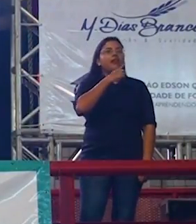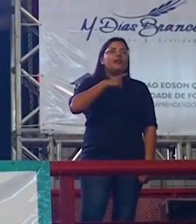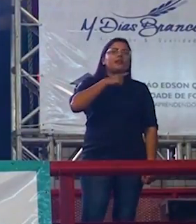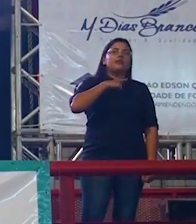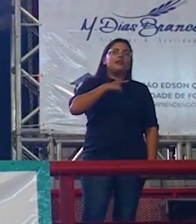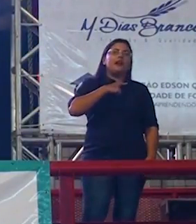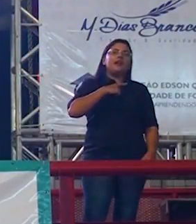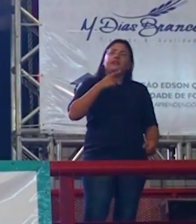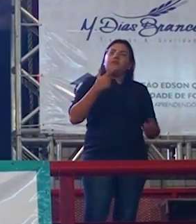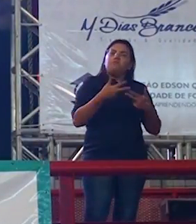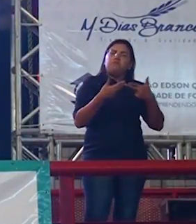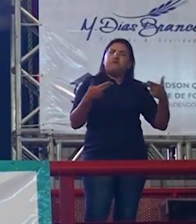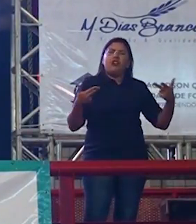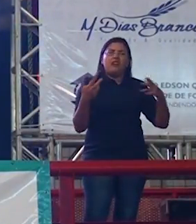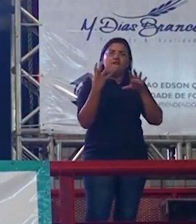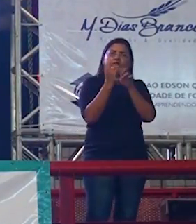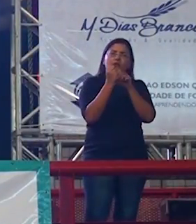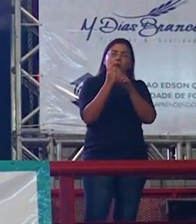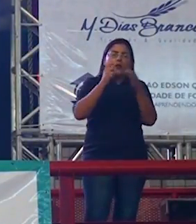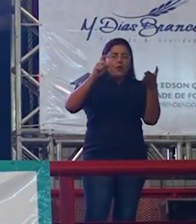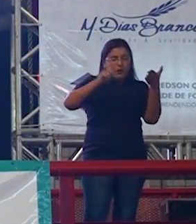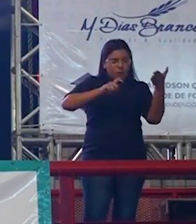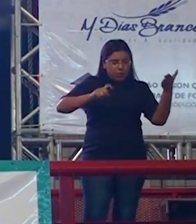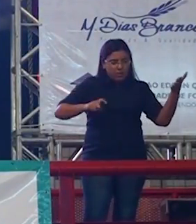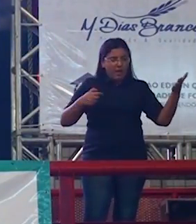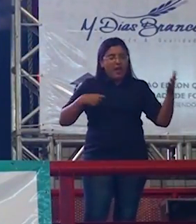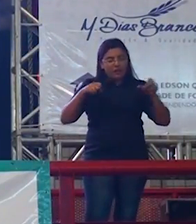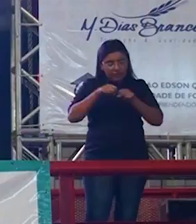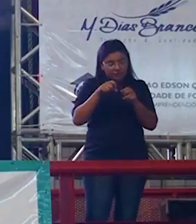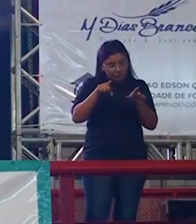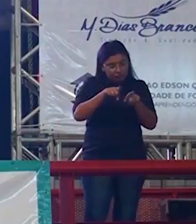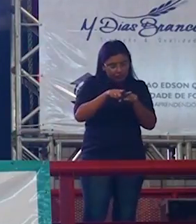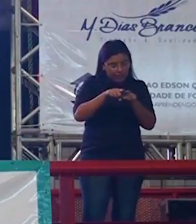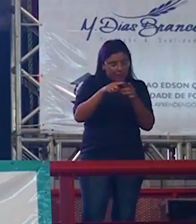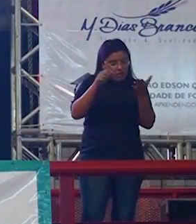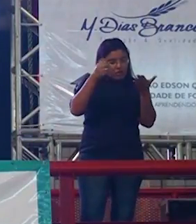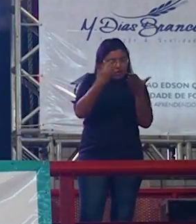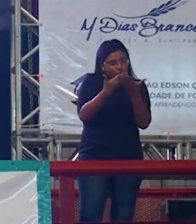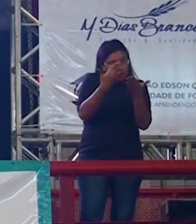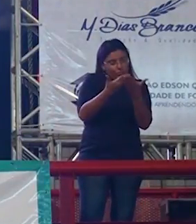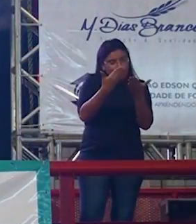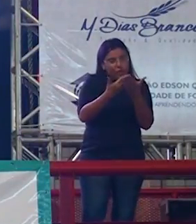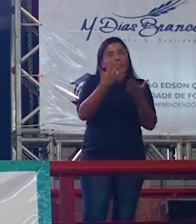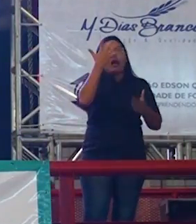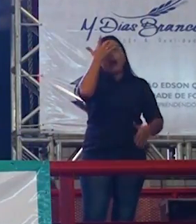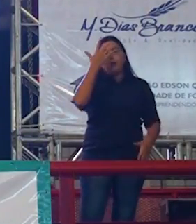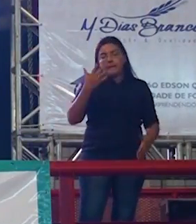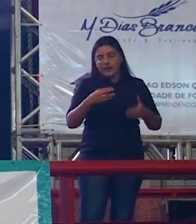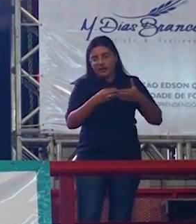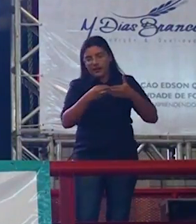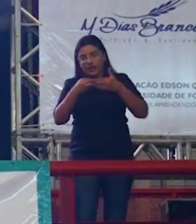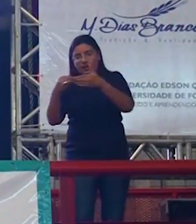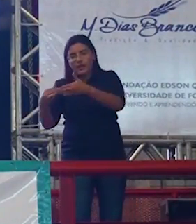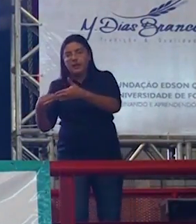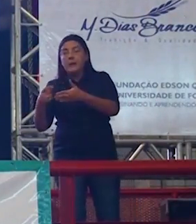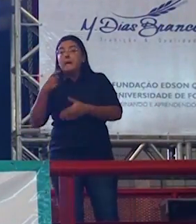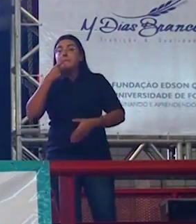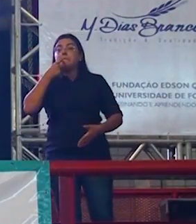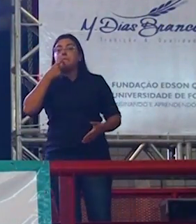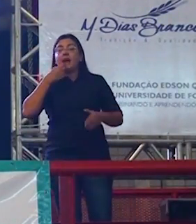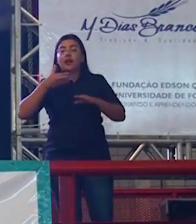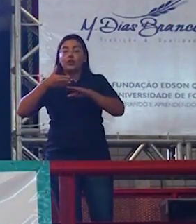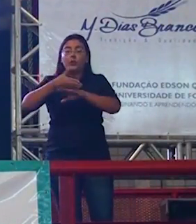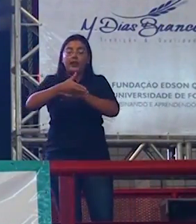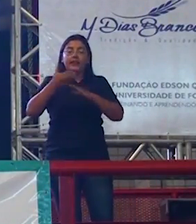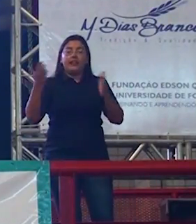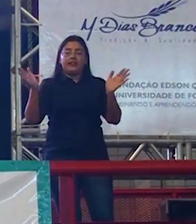folhas só de fórmulas, eu imprimo e fico revisando. E levo para o outro dia, até perto de entrar na